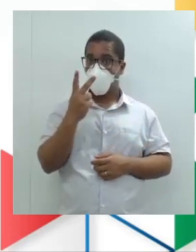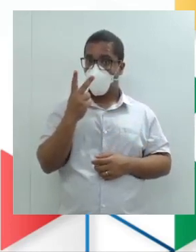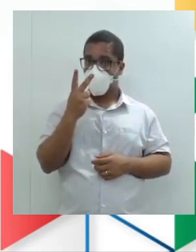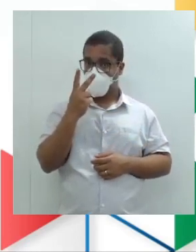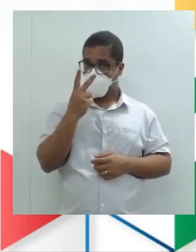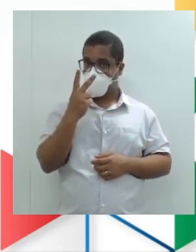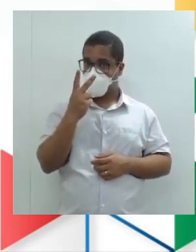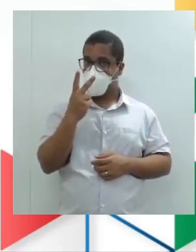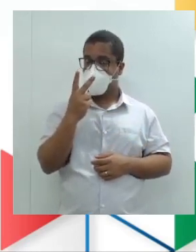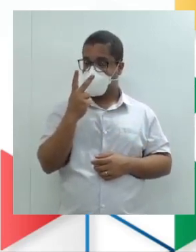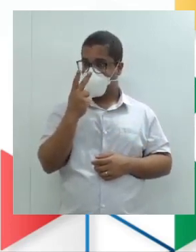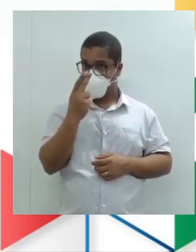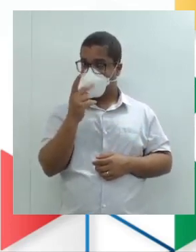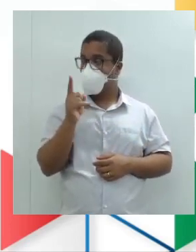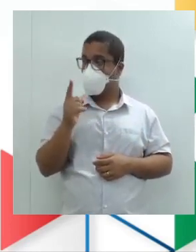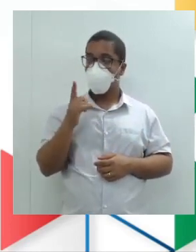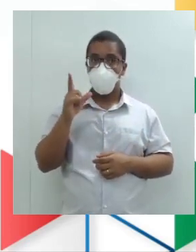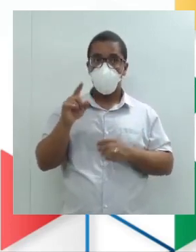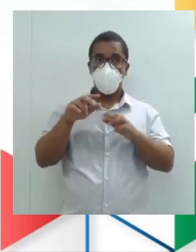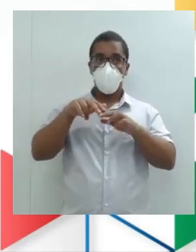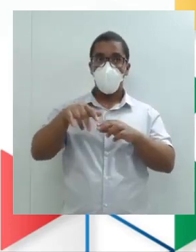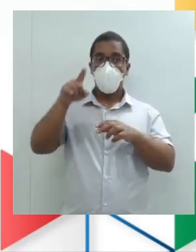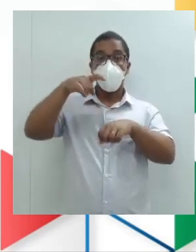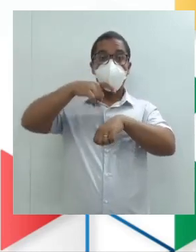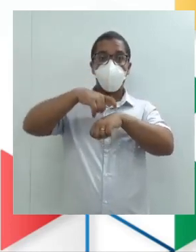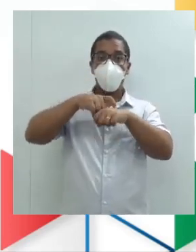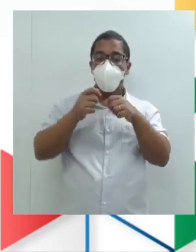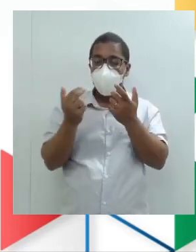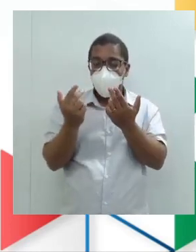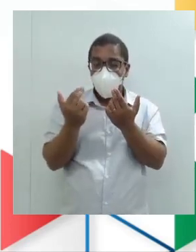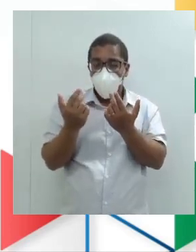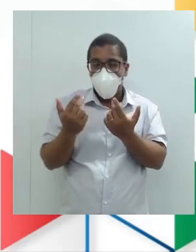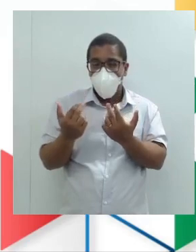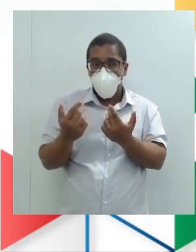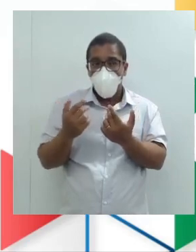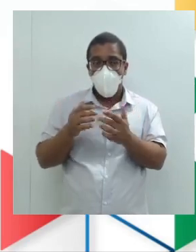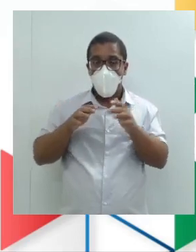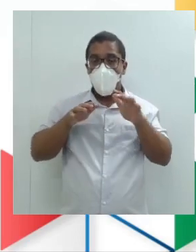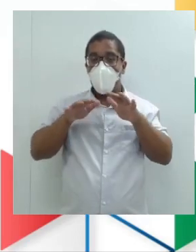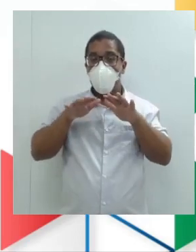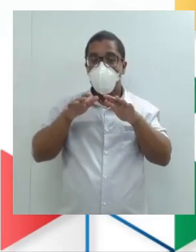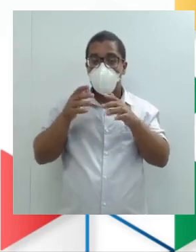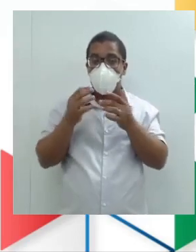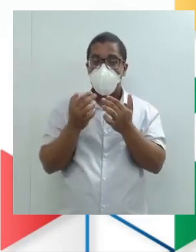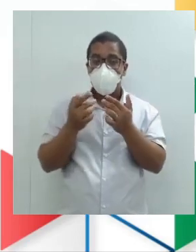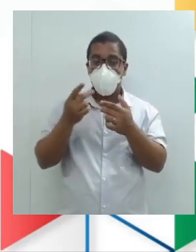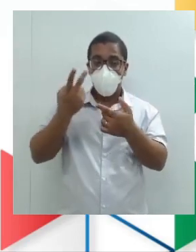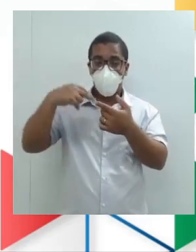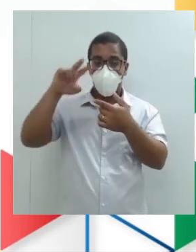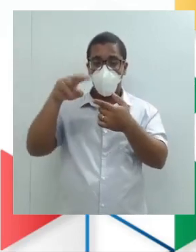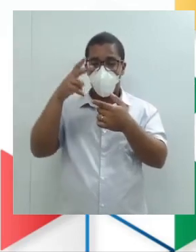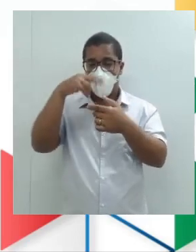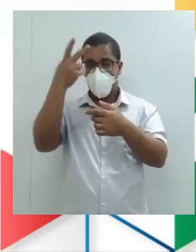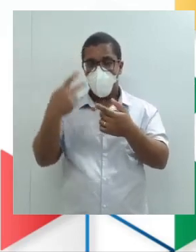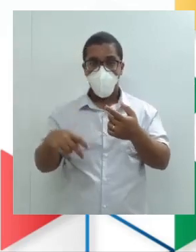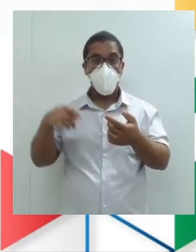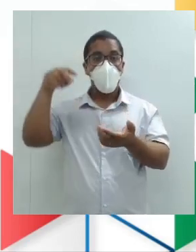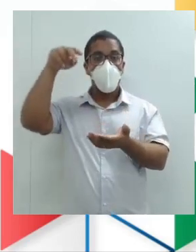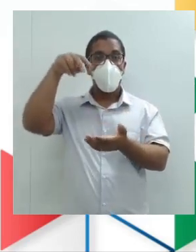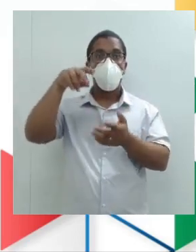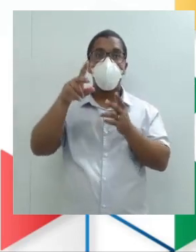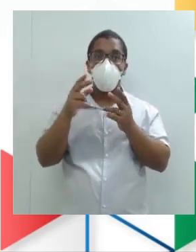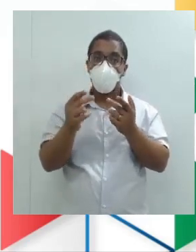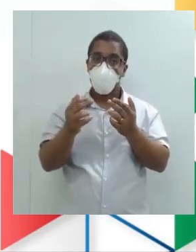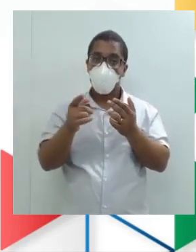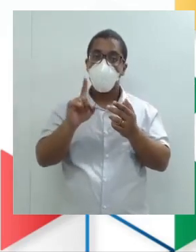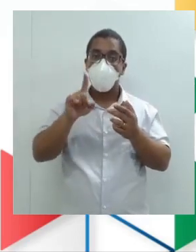são duas pessoas, eles saltam ao mesmo tempo, eles fazem o mesmo movimento, né? Também se caracteriza